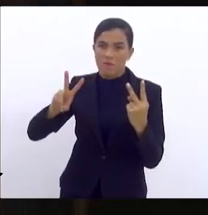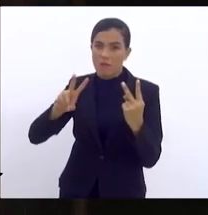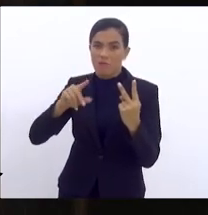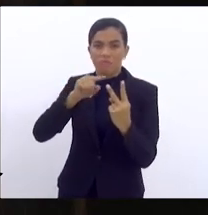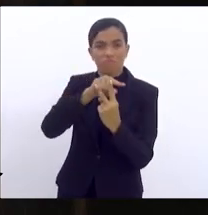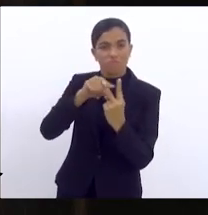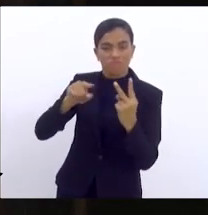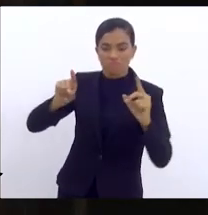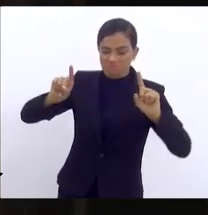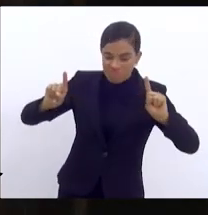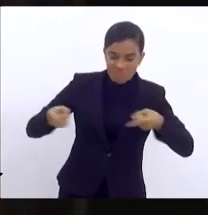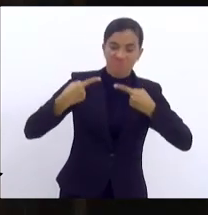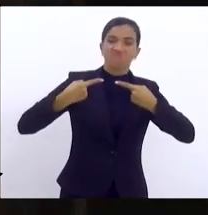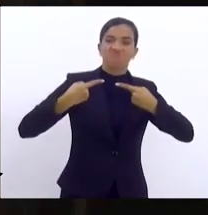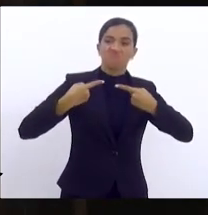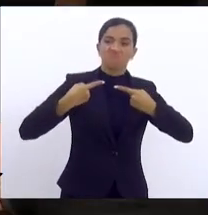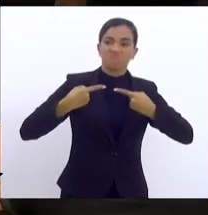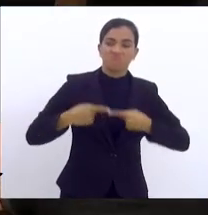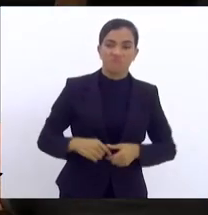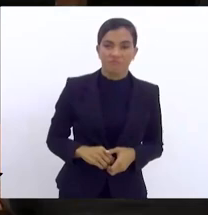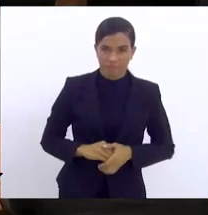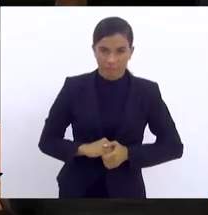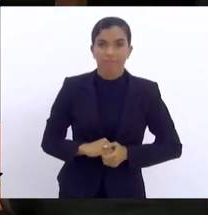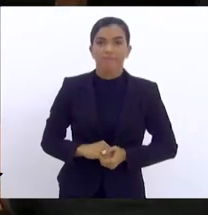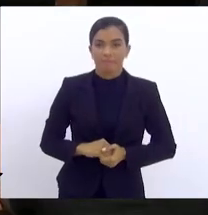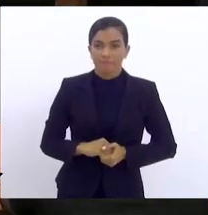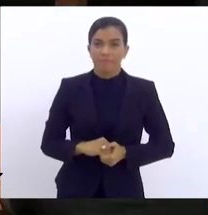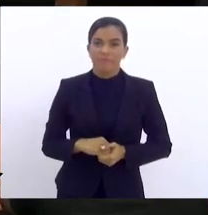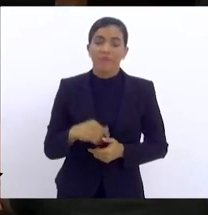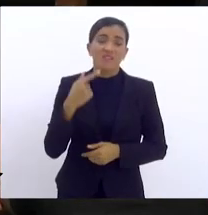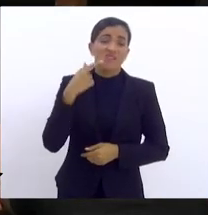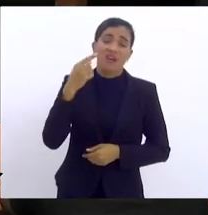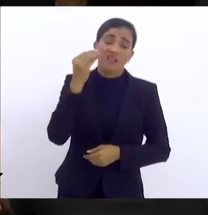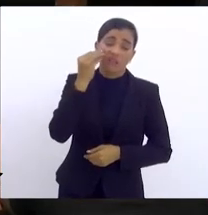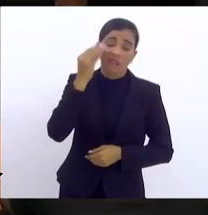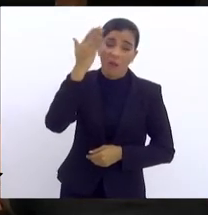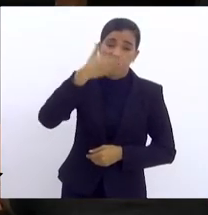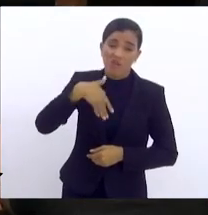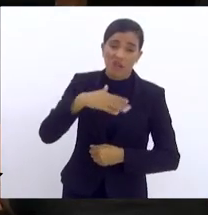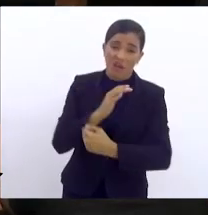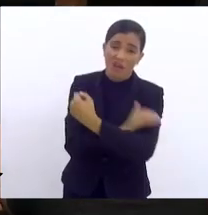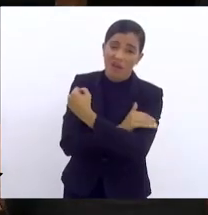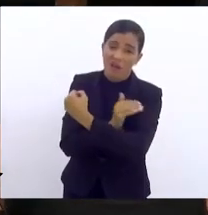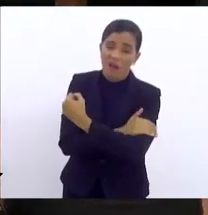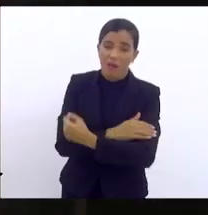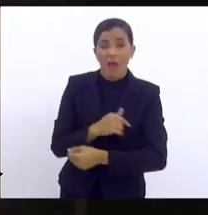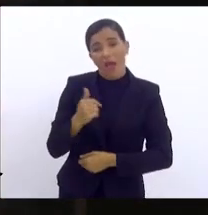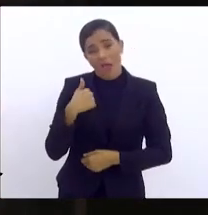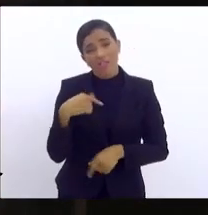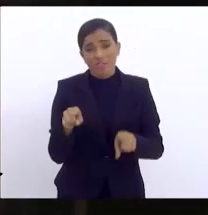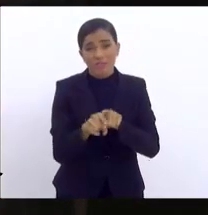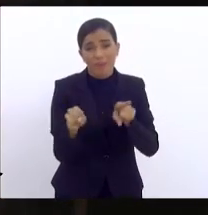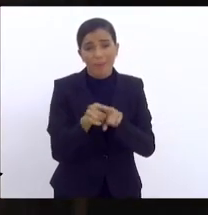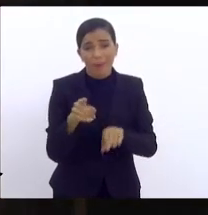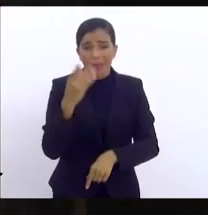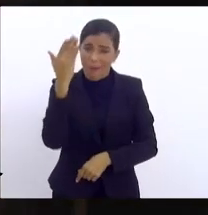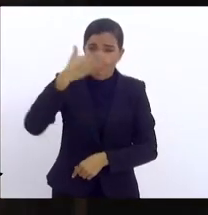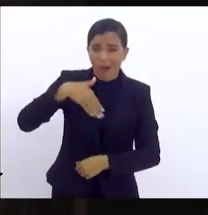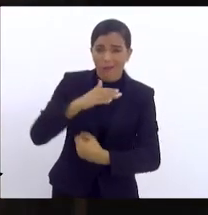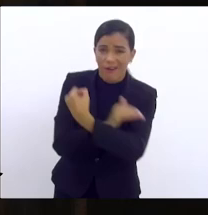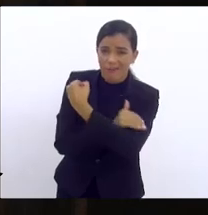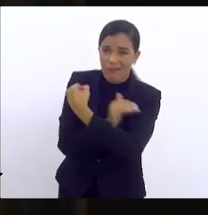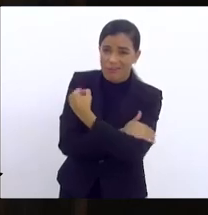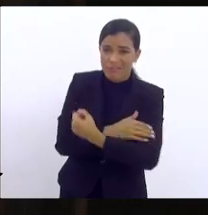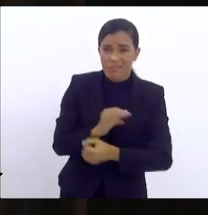então ele falou aí fizeram uma gracinha foi exatamente demonstração de força né Aí a gente faz a nossa demonstração também de força